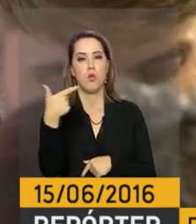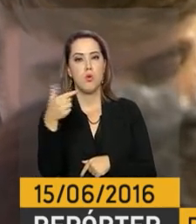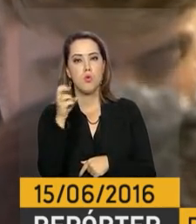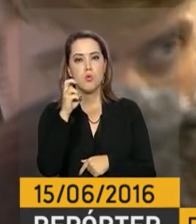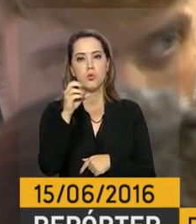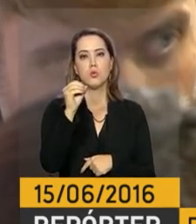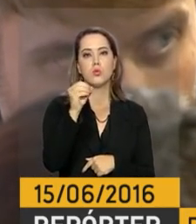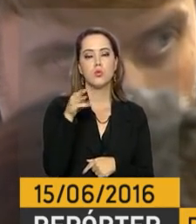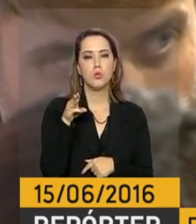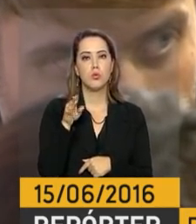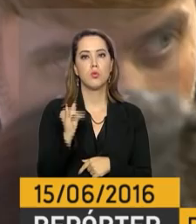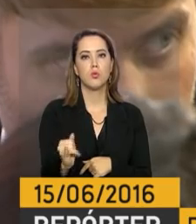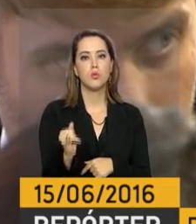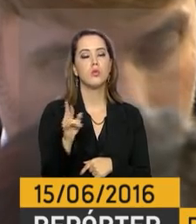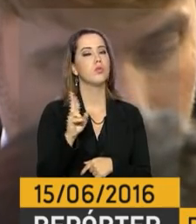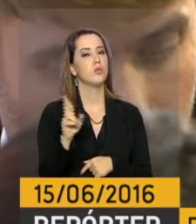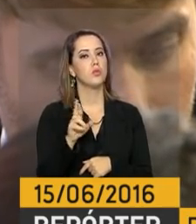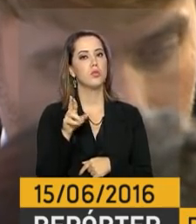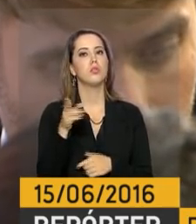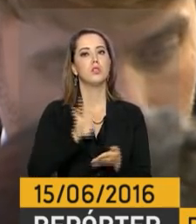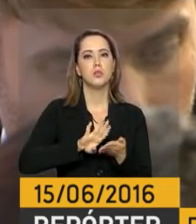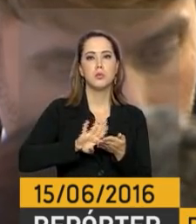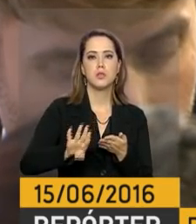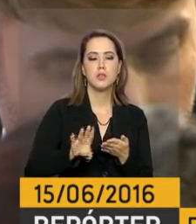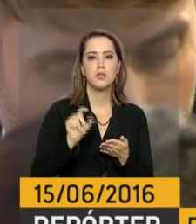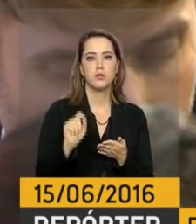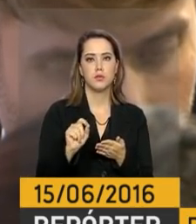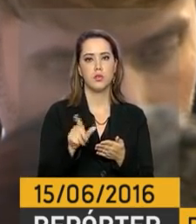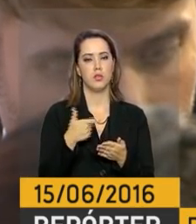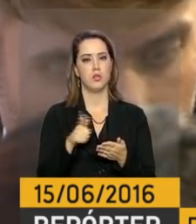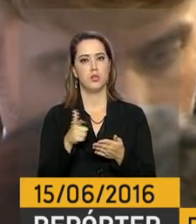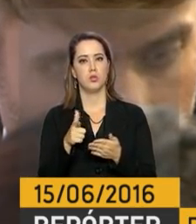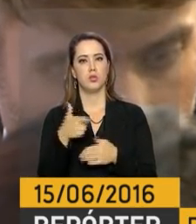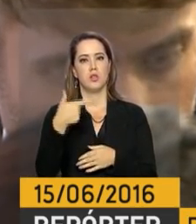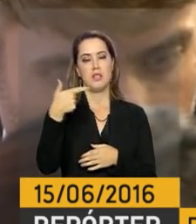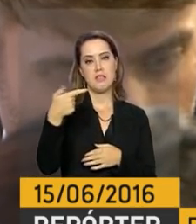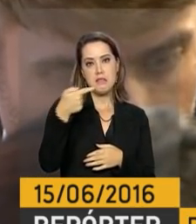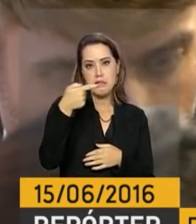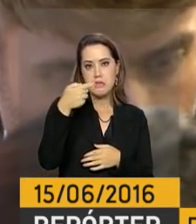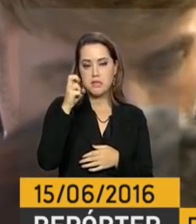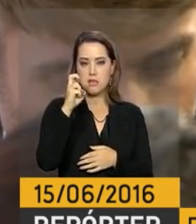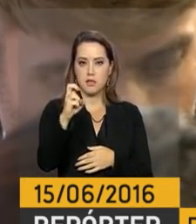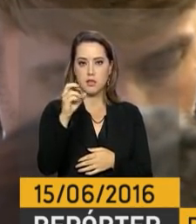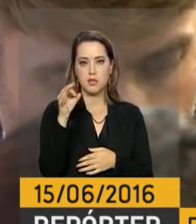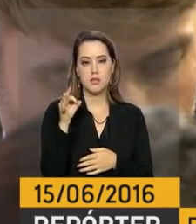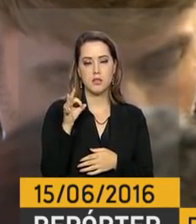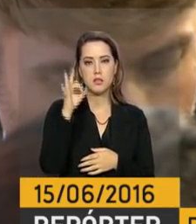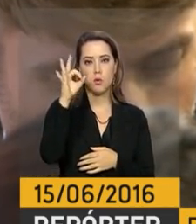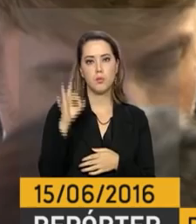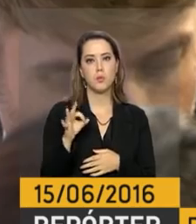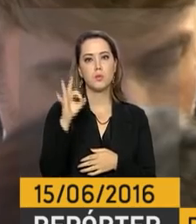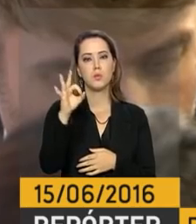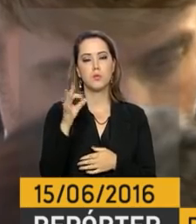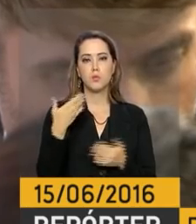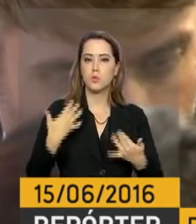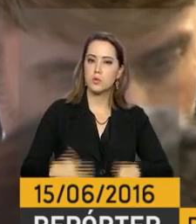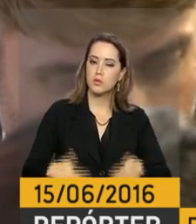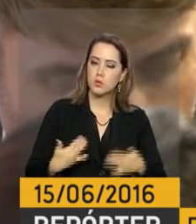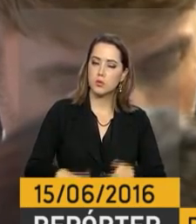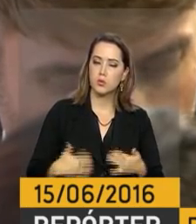estejam fora, né? Porque elas têm que ser pagas. Ou seja, essa regra não abange 75% dos gastos primários. É isso